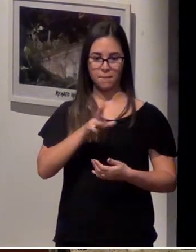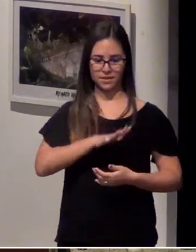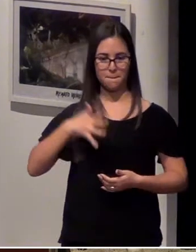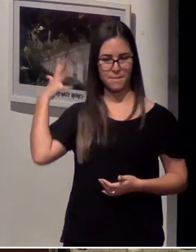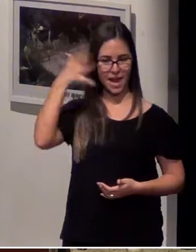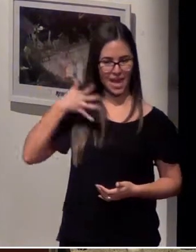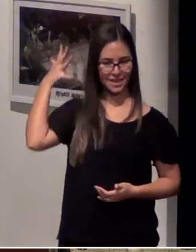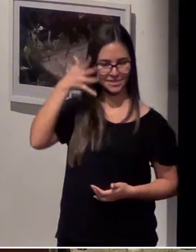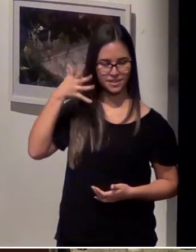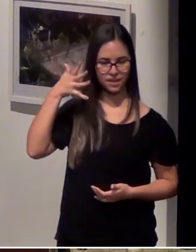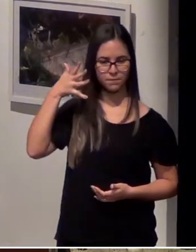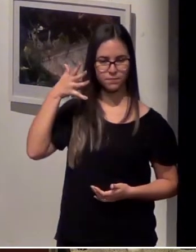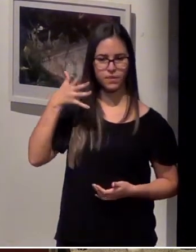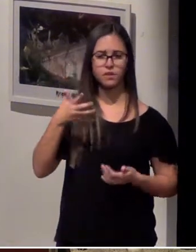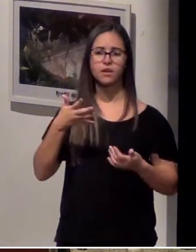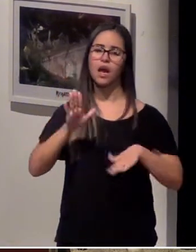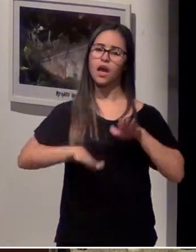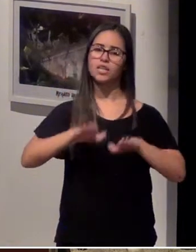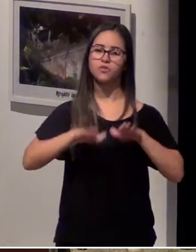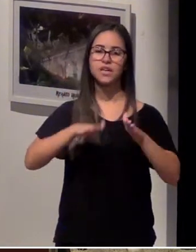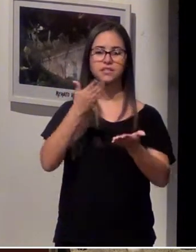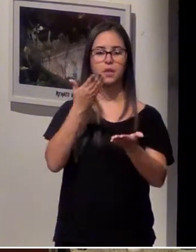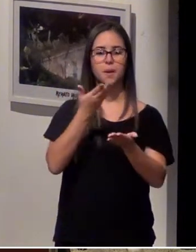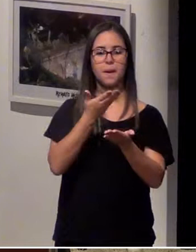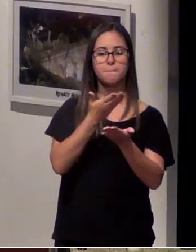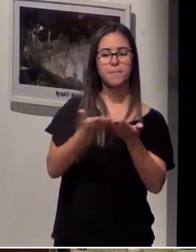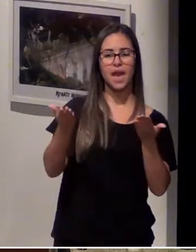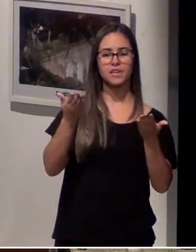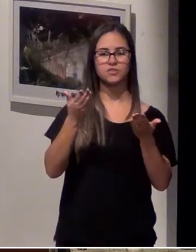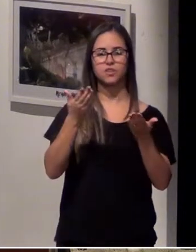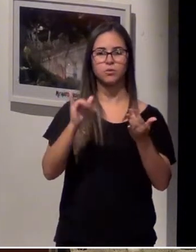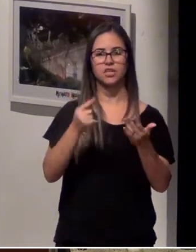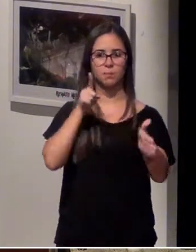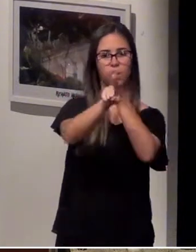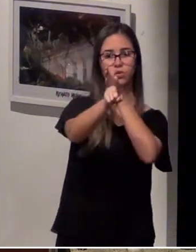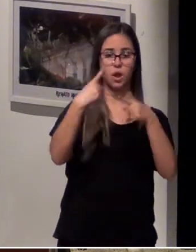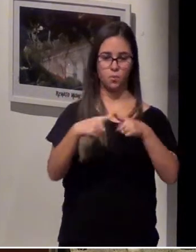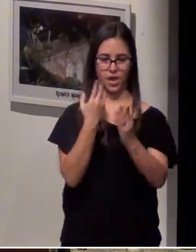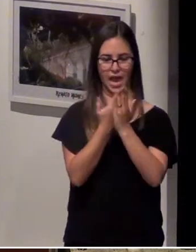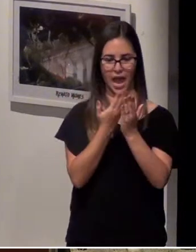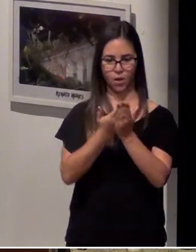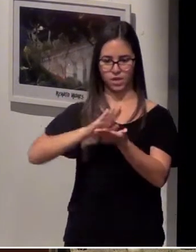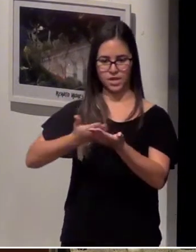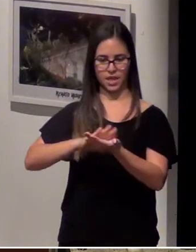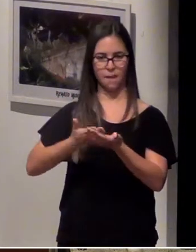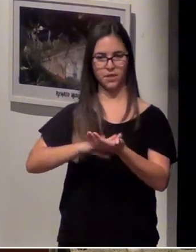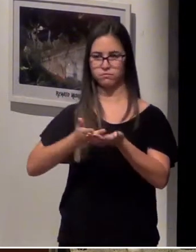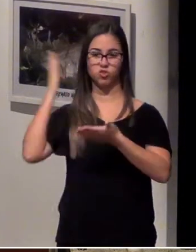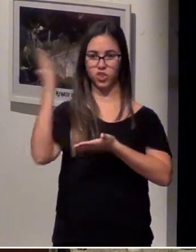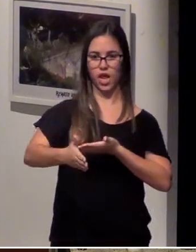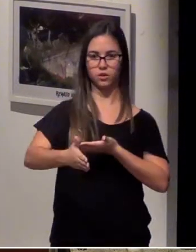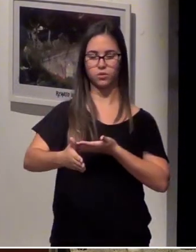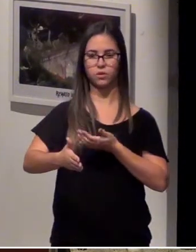de palestra, você muitas vezes perde o timing da pergunta, porque a aula, quando ela é interpretada diretamente,